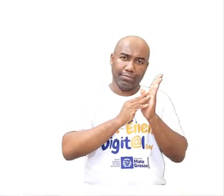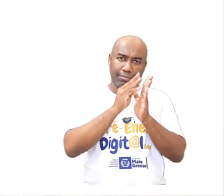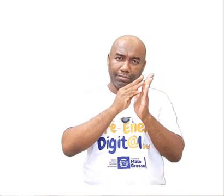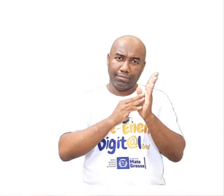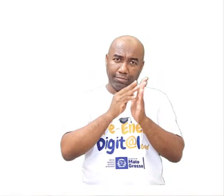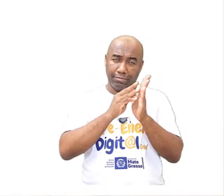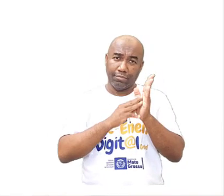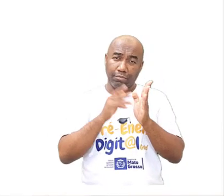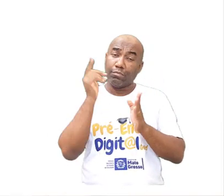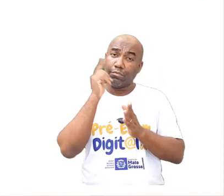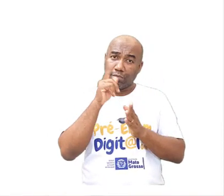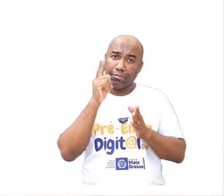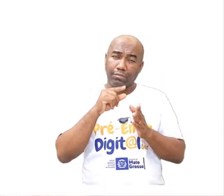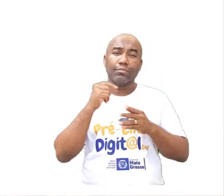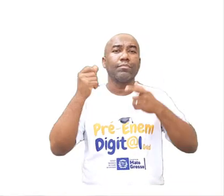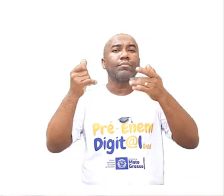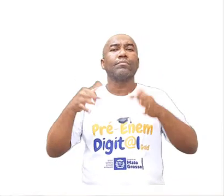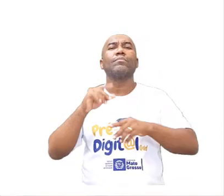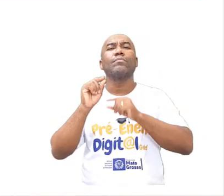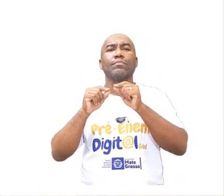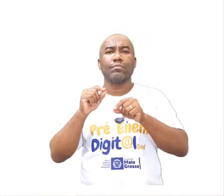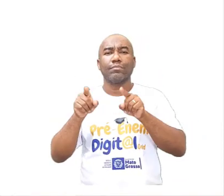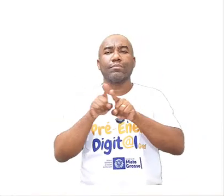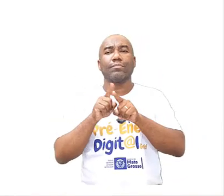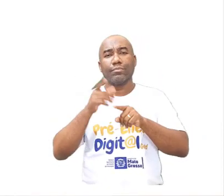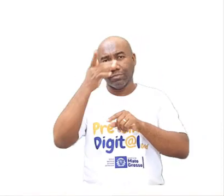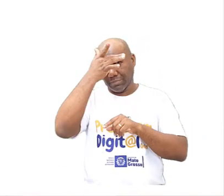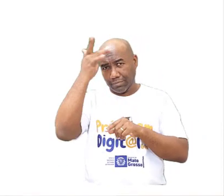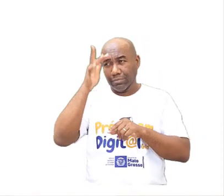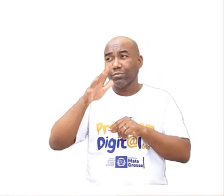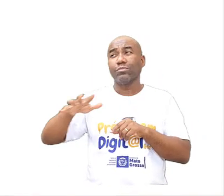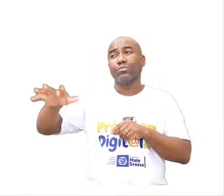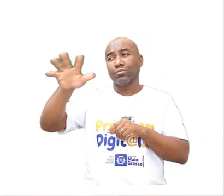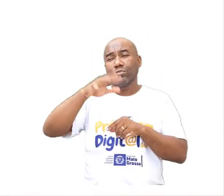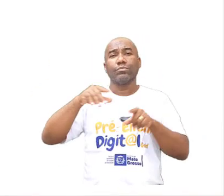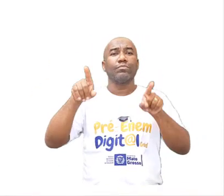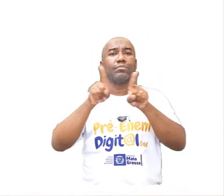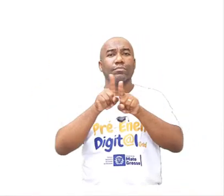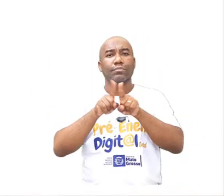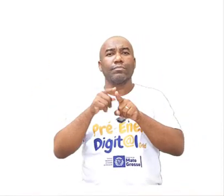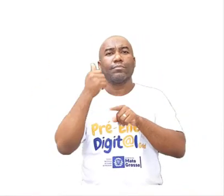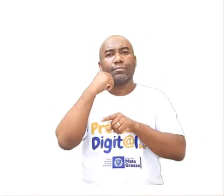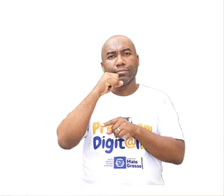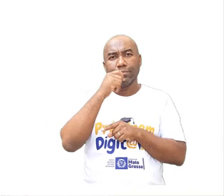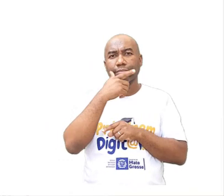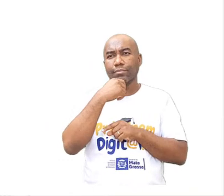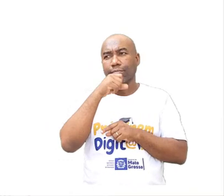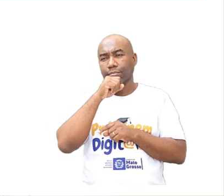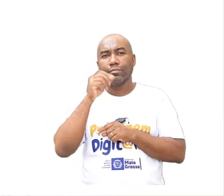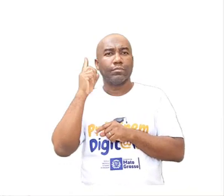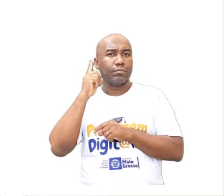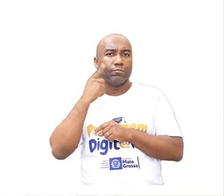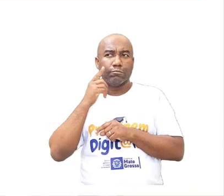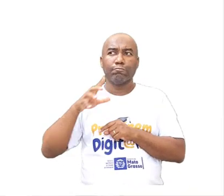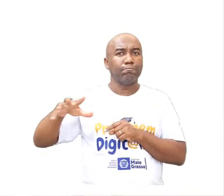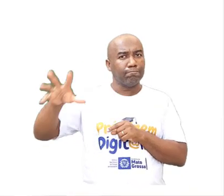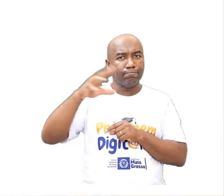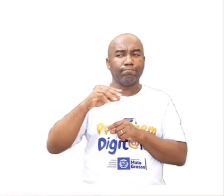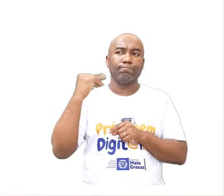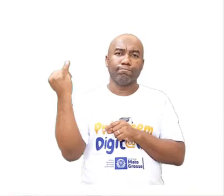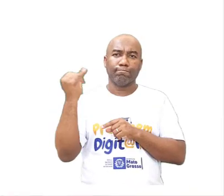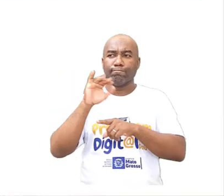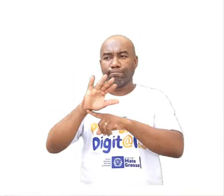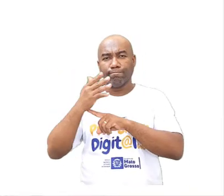de forma específica, ele está dizendo não só a sociedade, os pais de surdos. Ele deu um